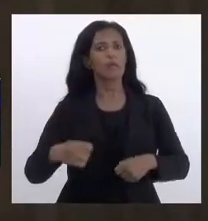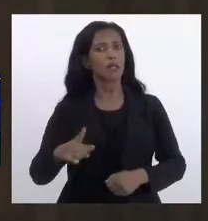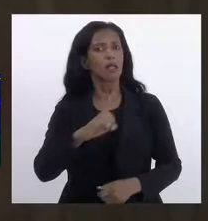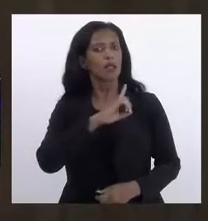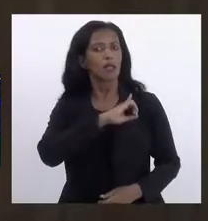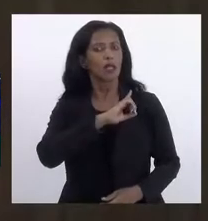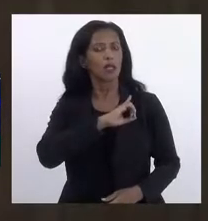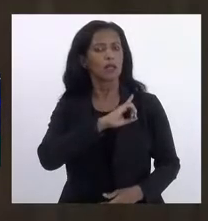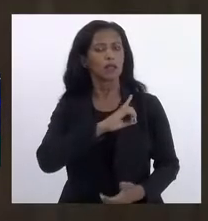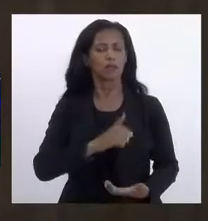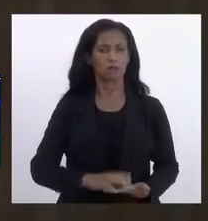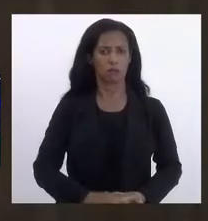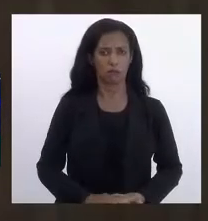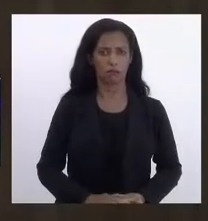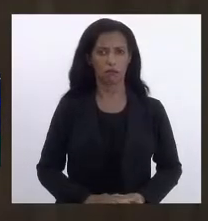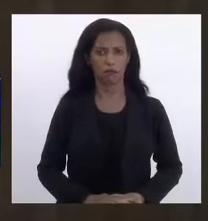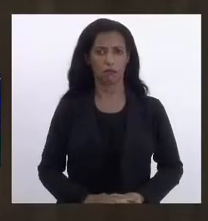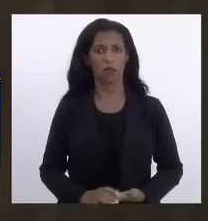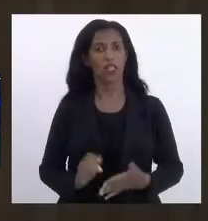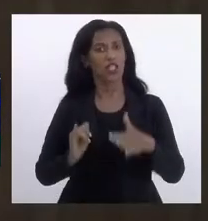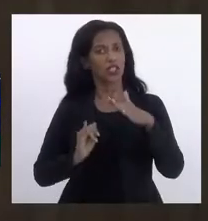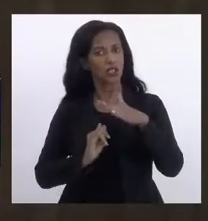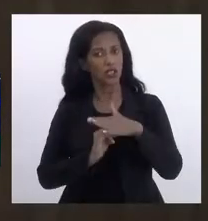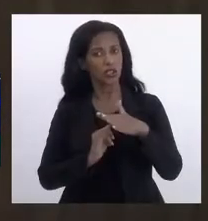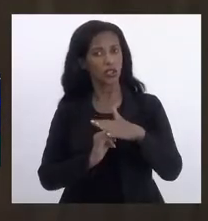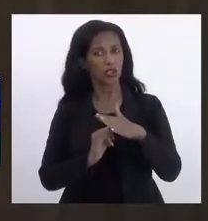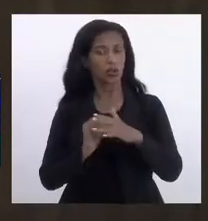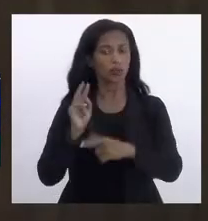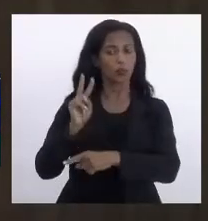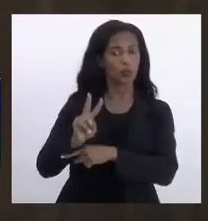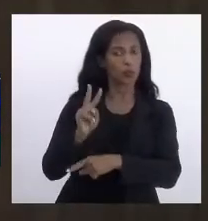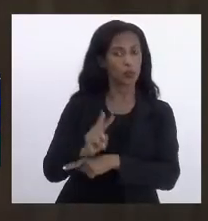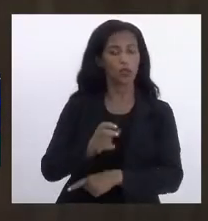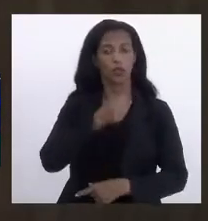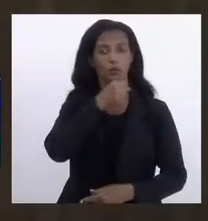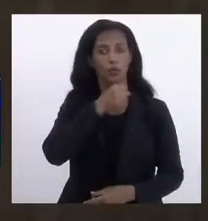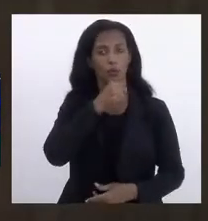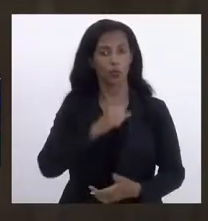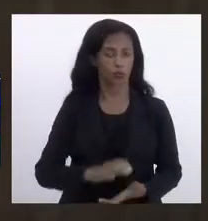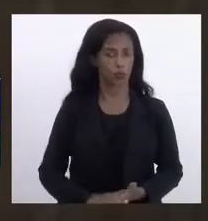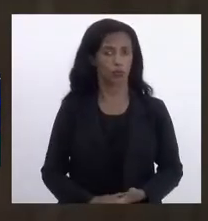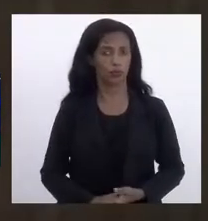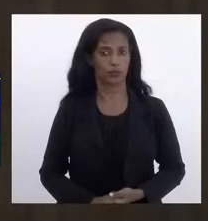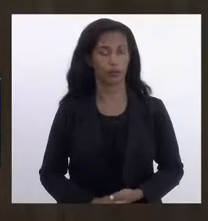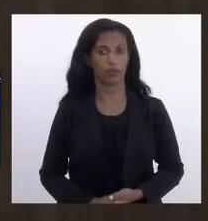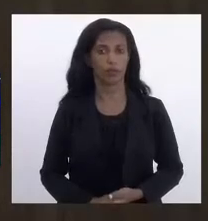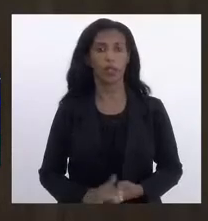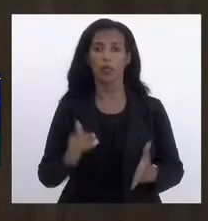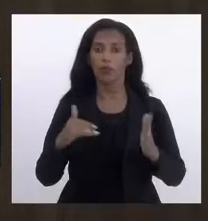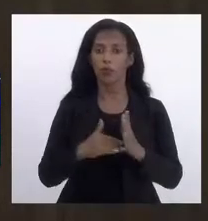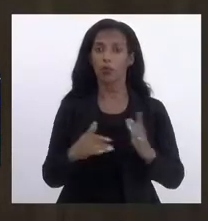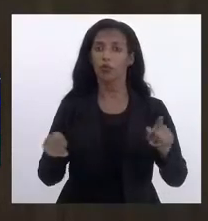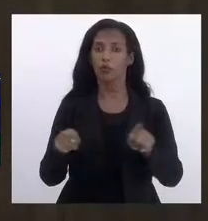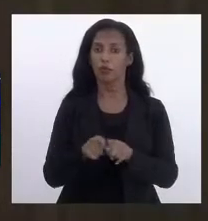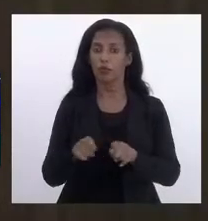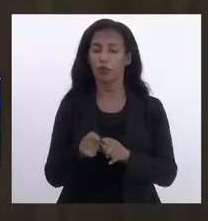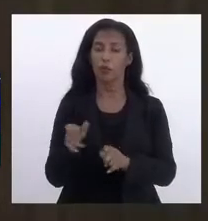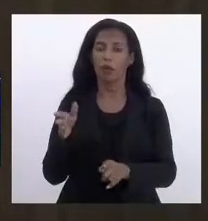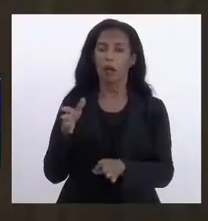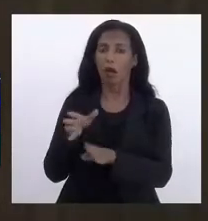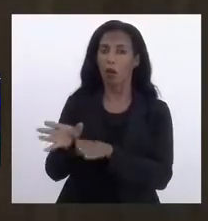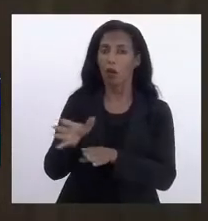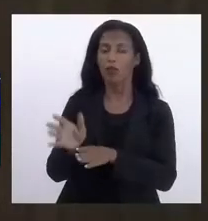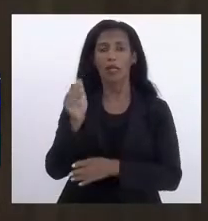autoridades competentes e instituições de proteção aos idosos. E, por último,